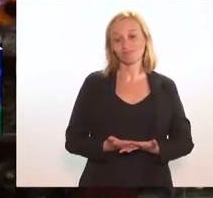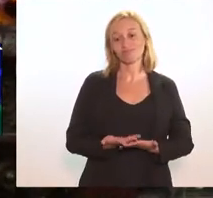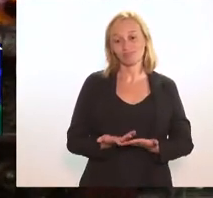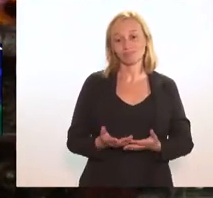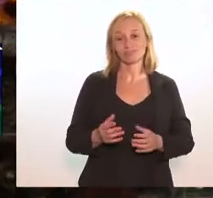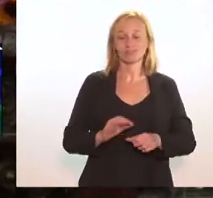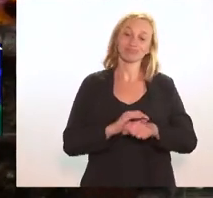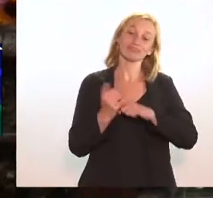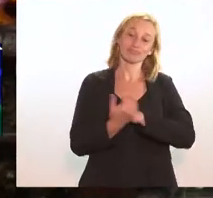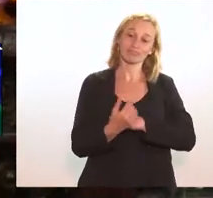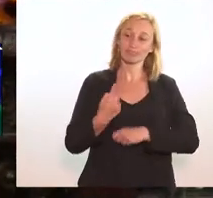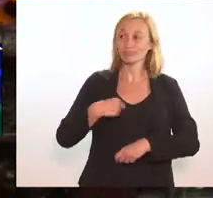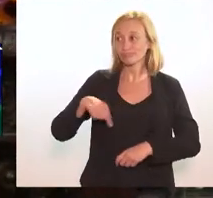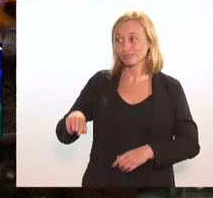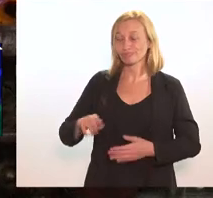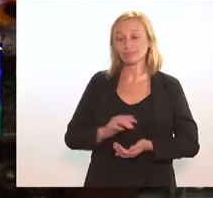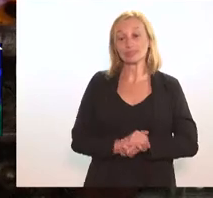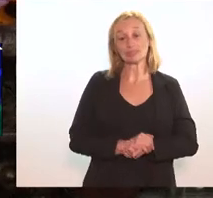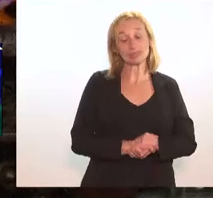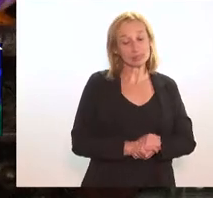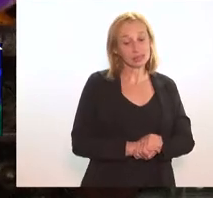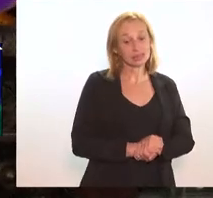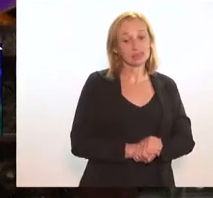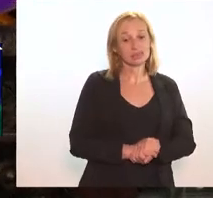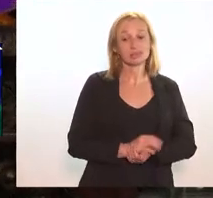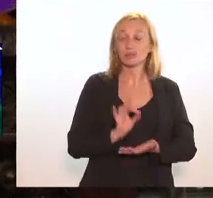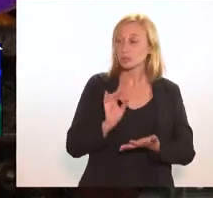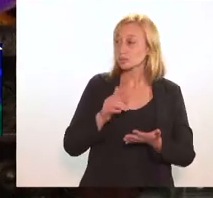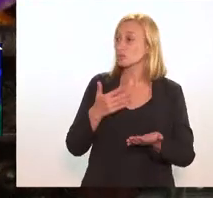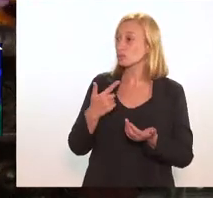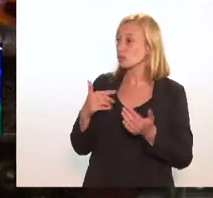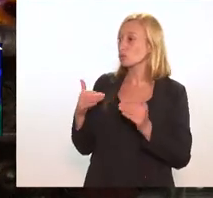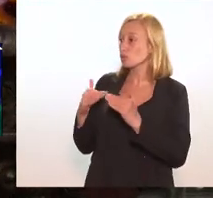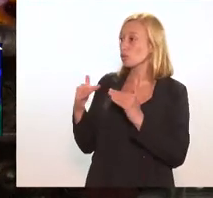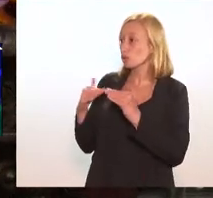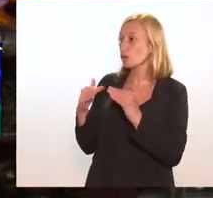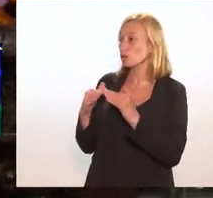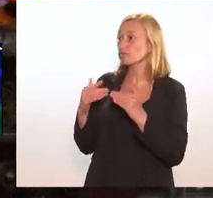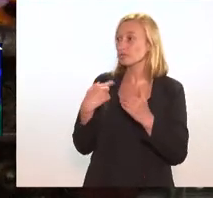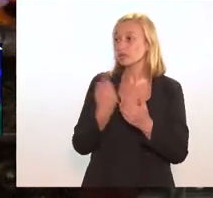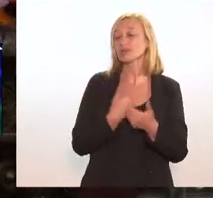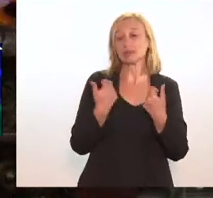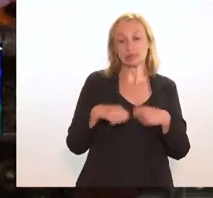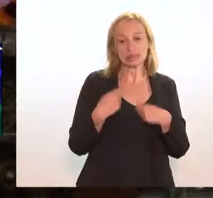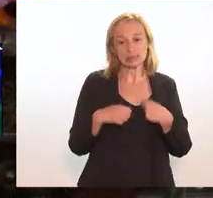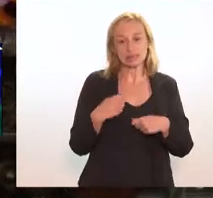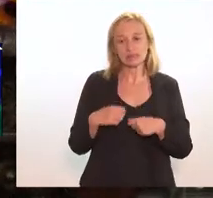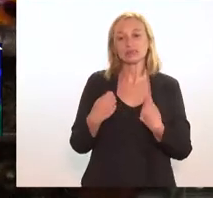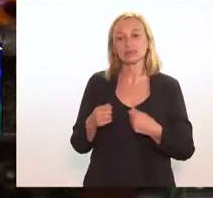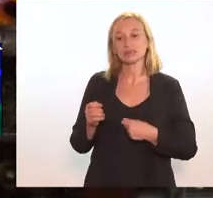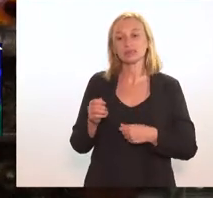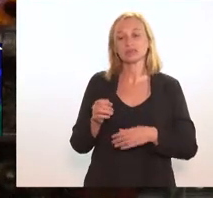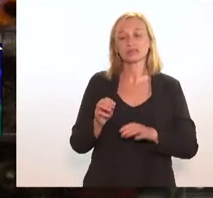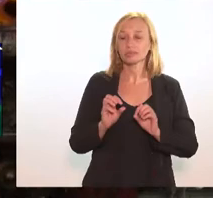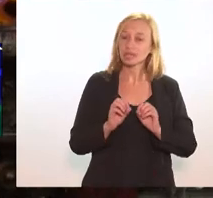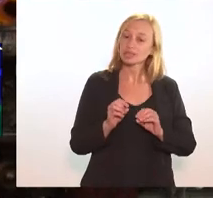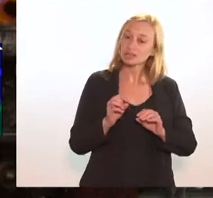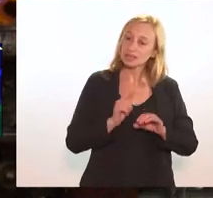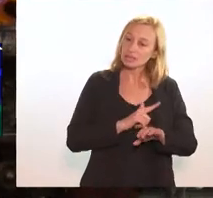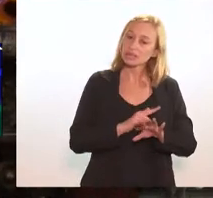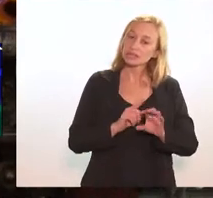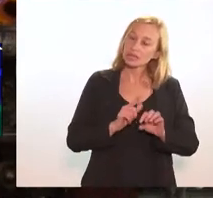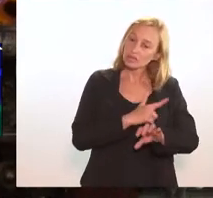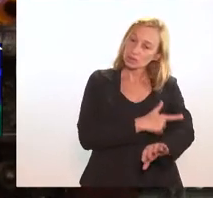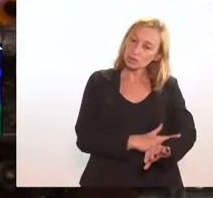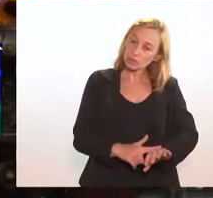do coronavírus. E concordo com Vossa Excelência que a gente precisa ser mais pedagógico, porque a população,